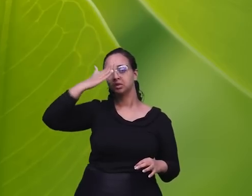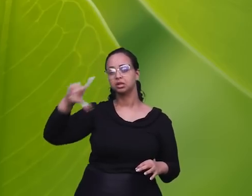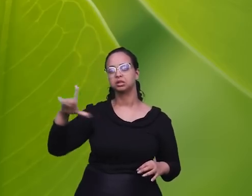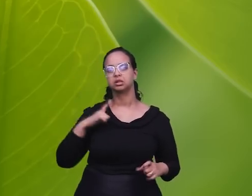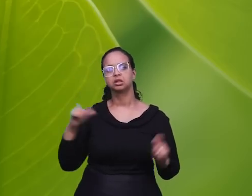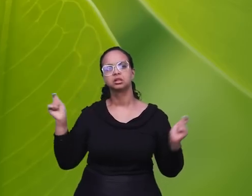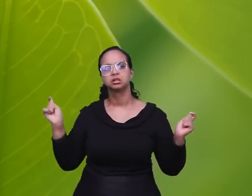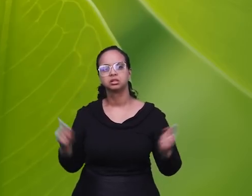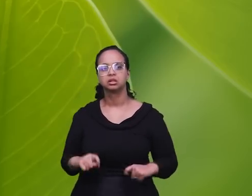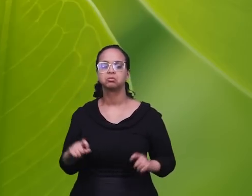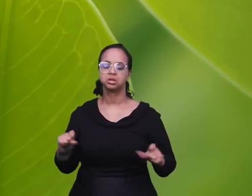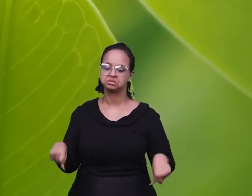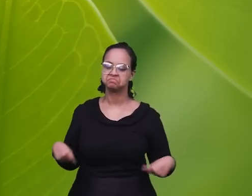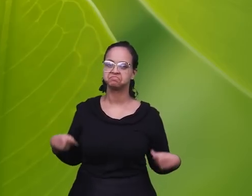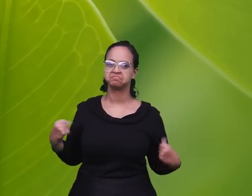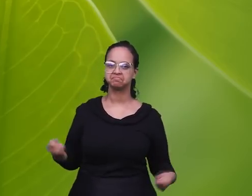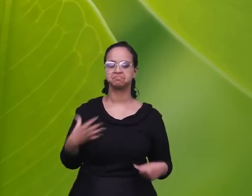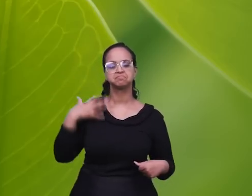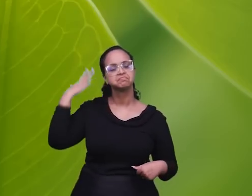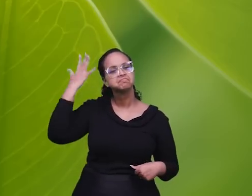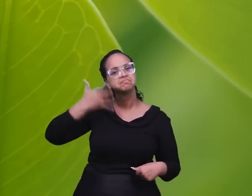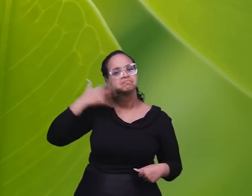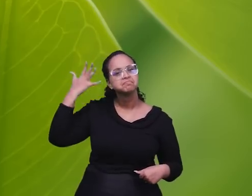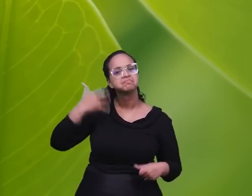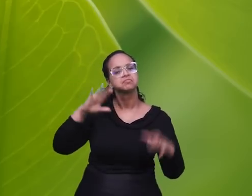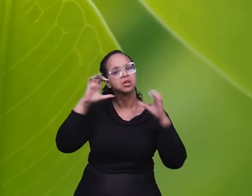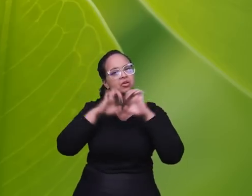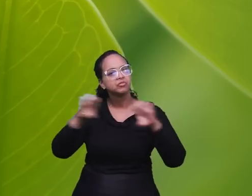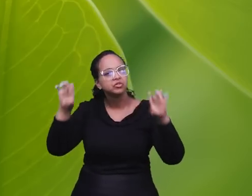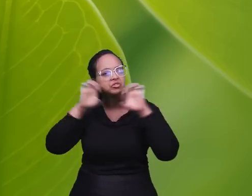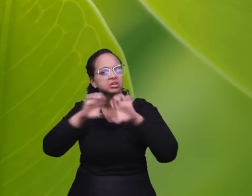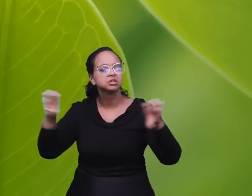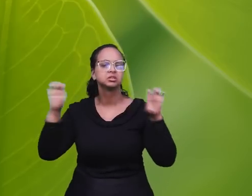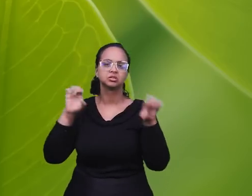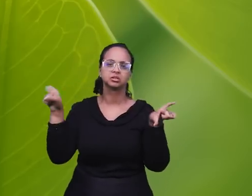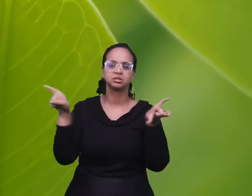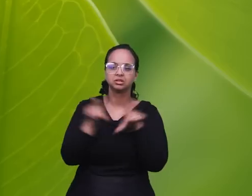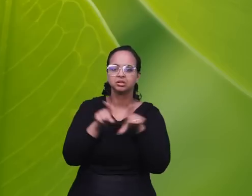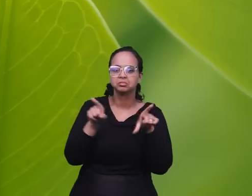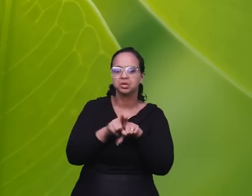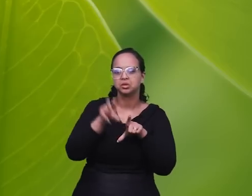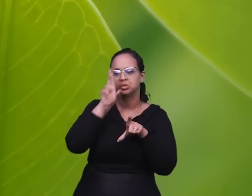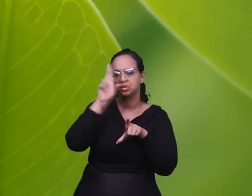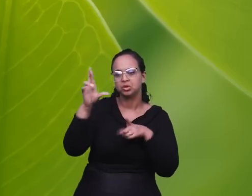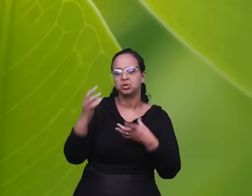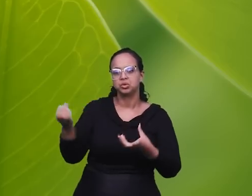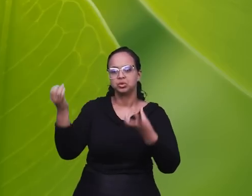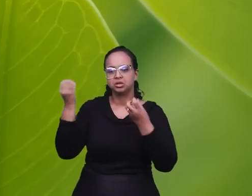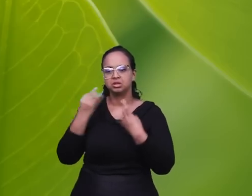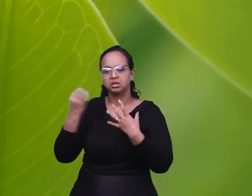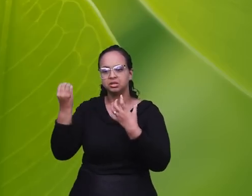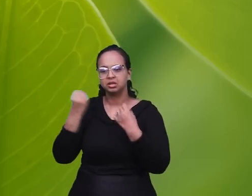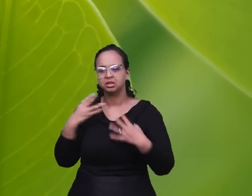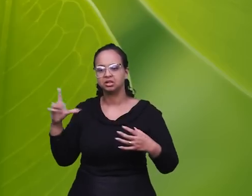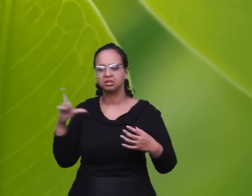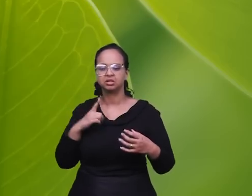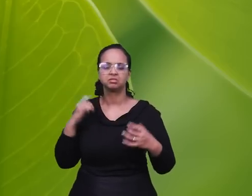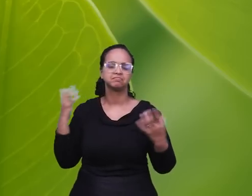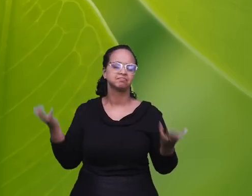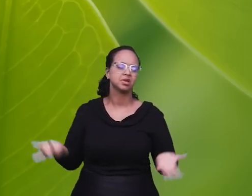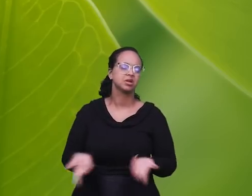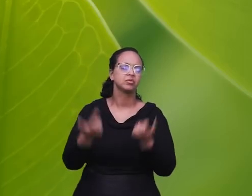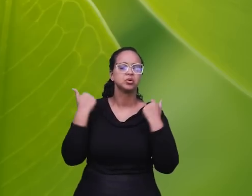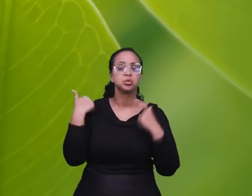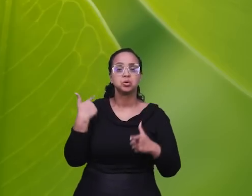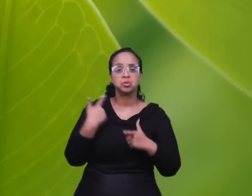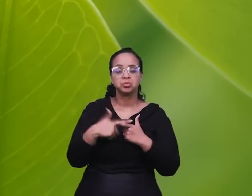servido muitas vezes de insumo para mensagens, para evangelizações. Aquilo que o Senhor tem nos ensinado tem sido de muito valor, porque